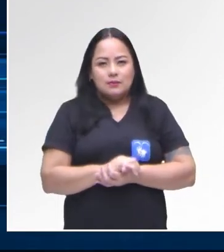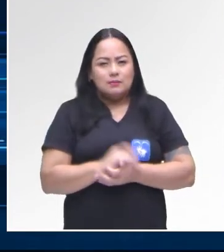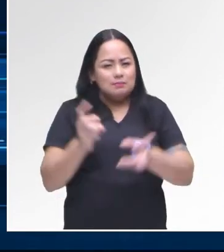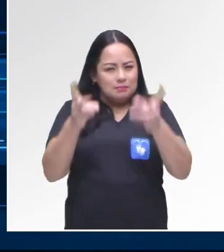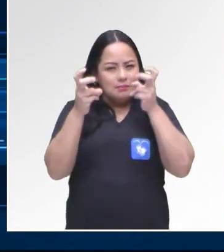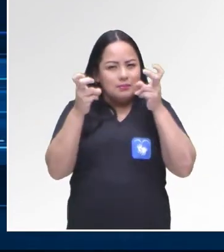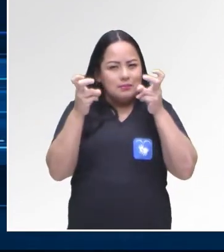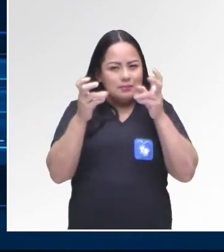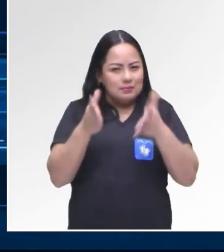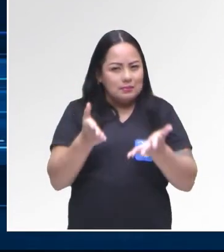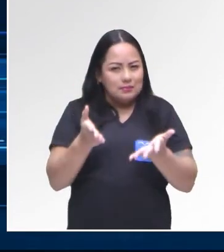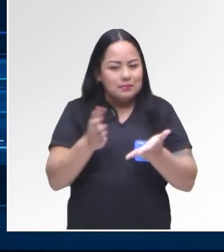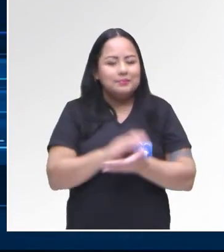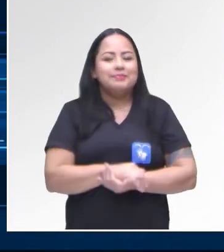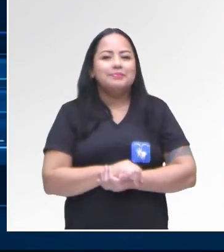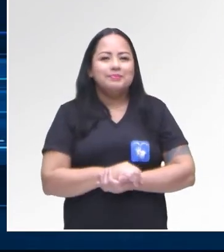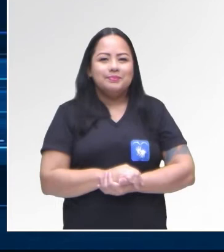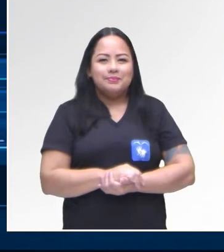Percebeu?